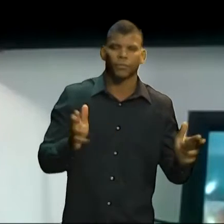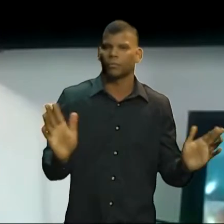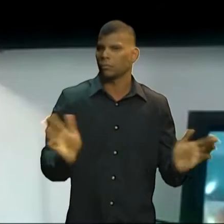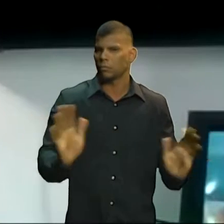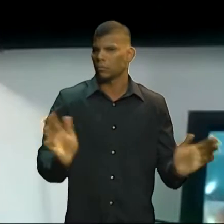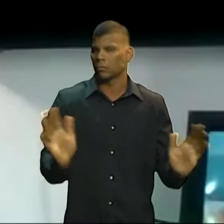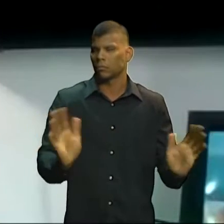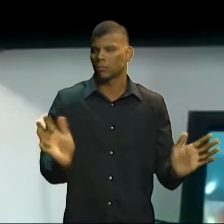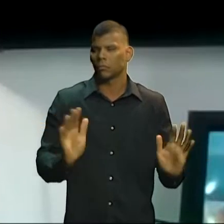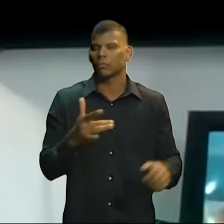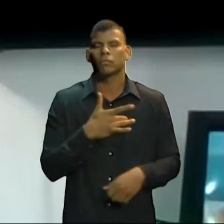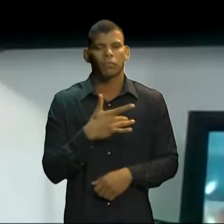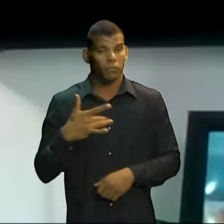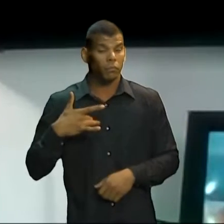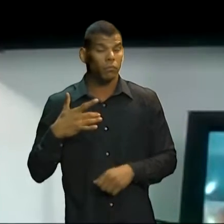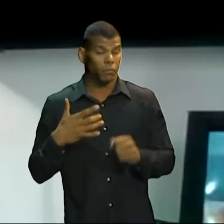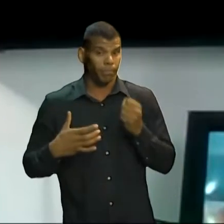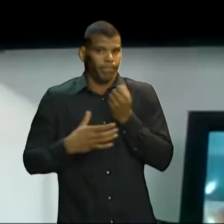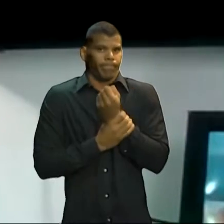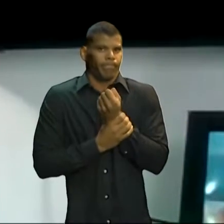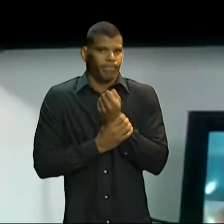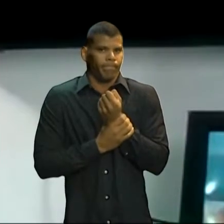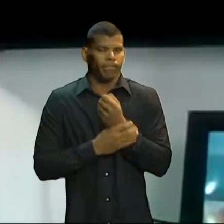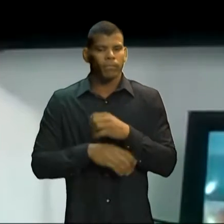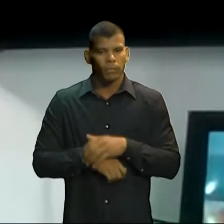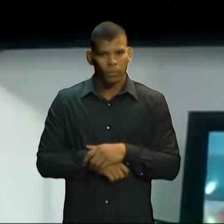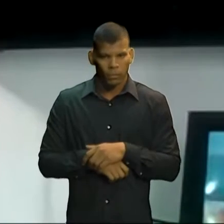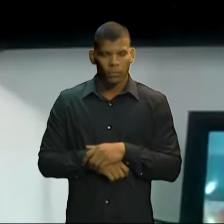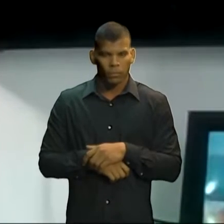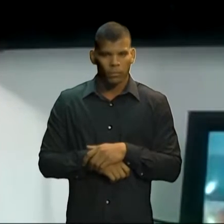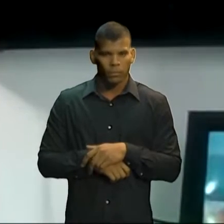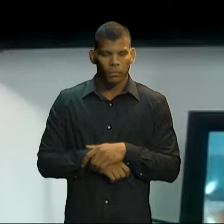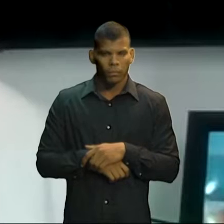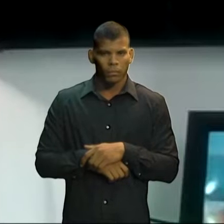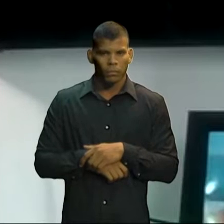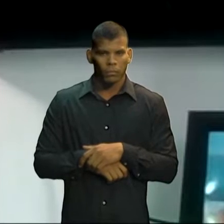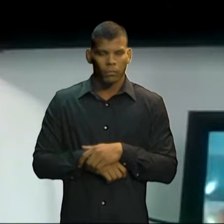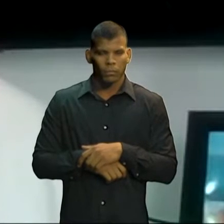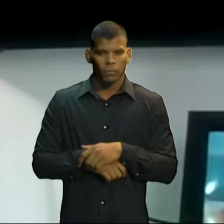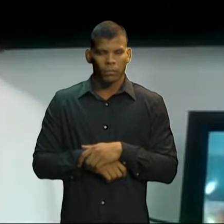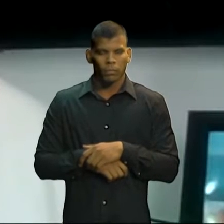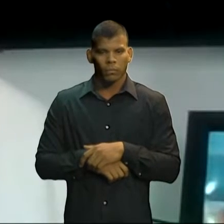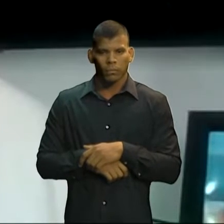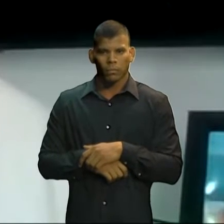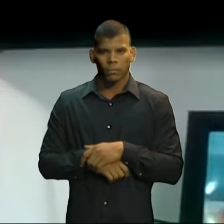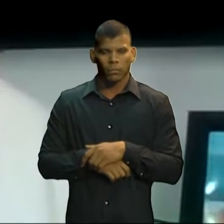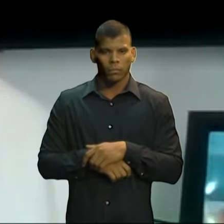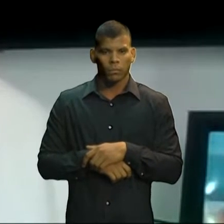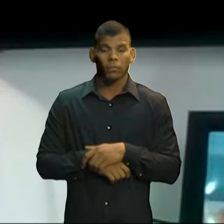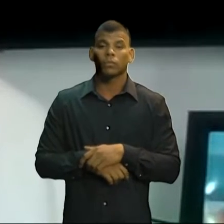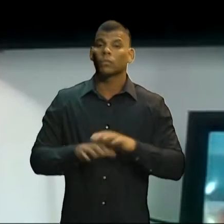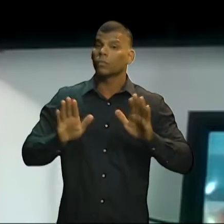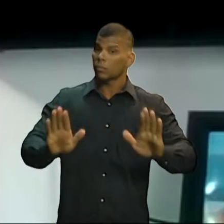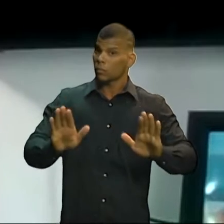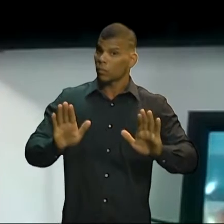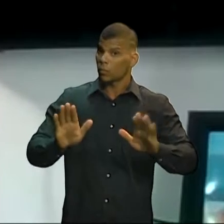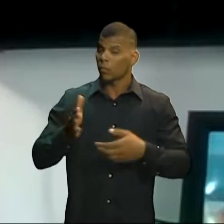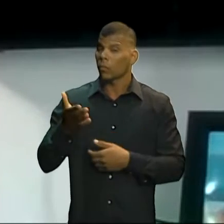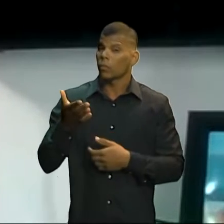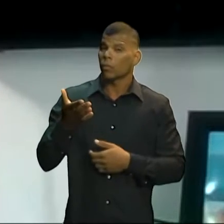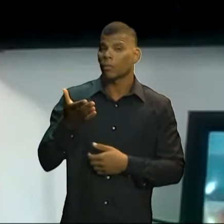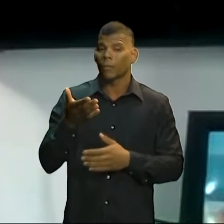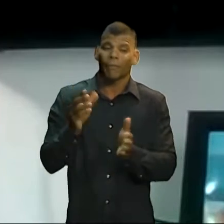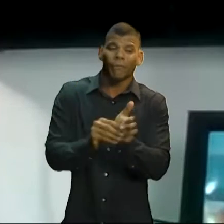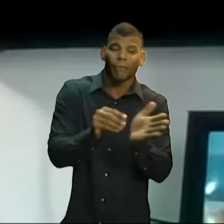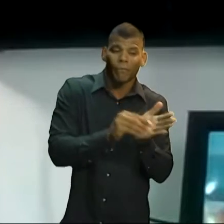de todos os envolvidos, os eleitores, os nossos colaboradores. E ainda que a pendência seja a falta